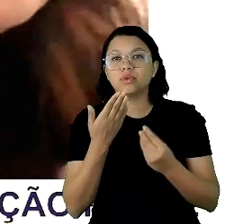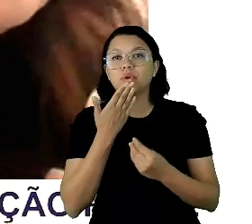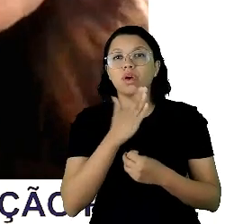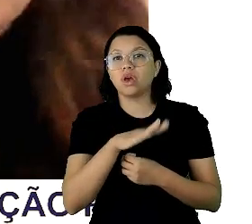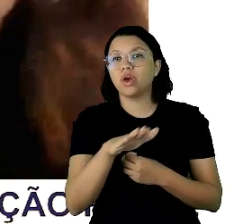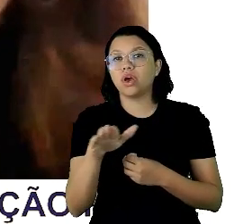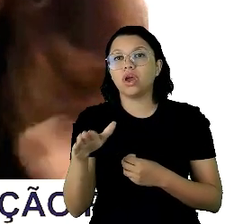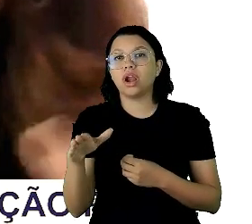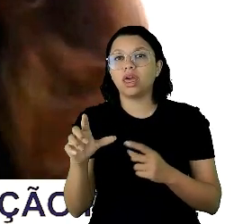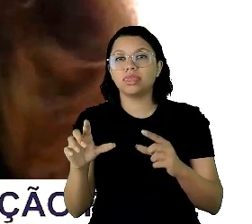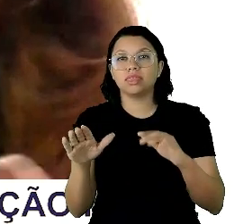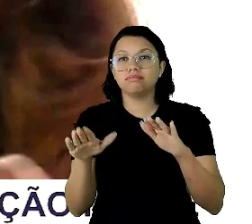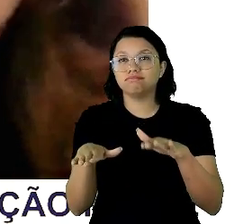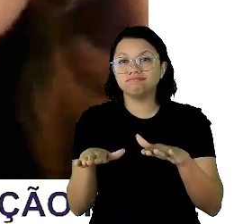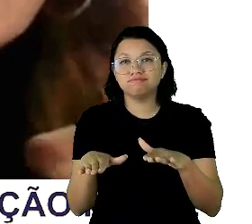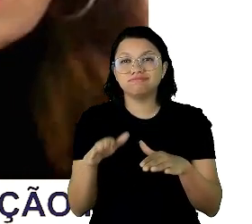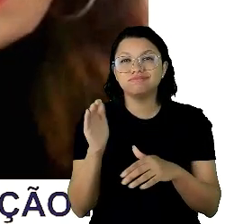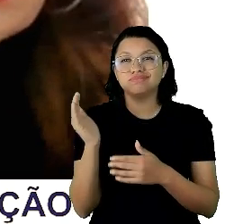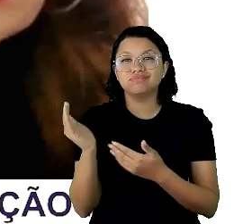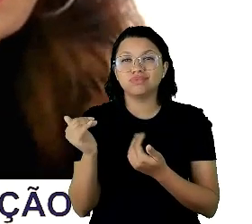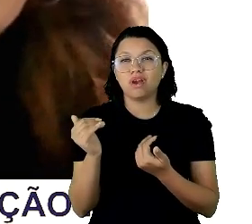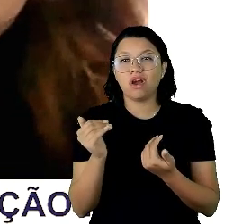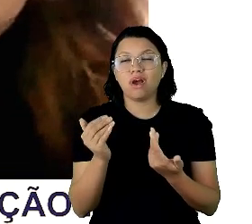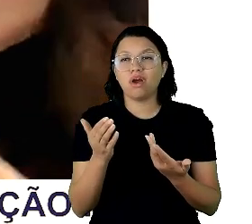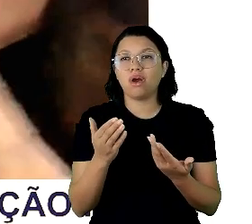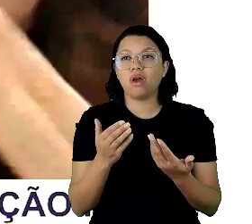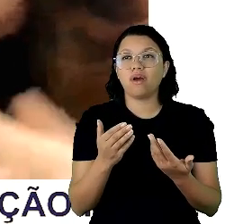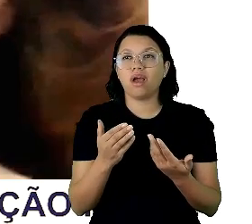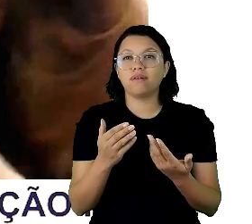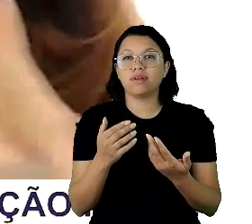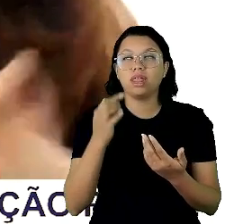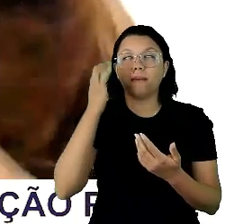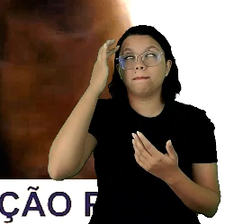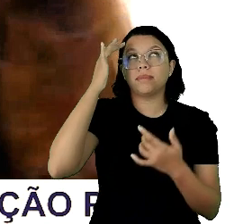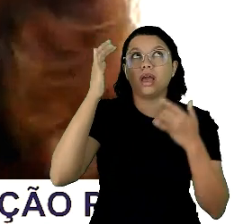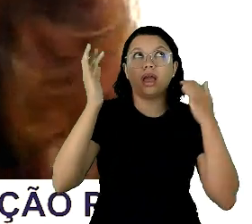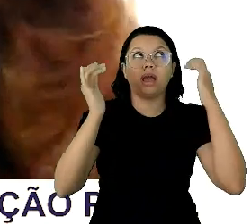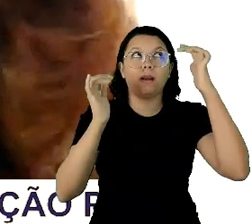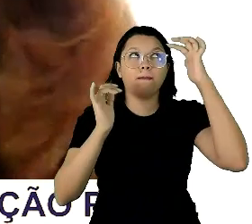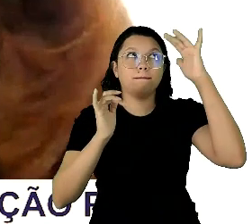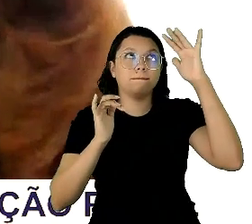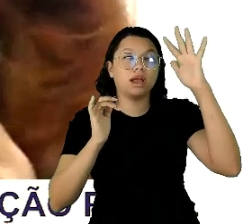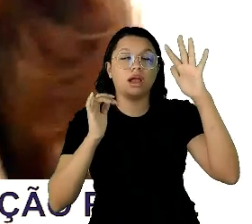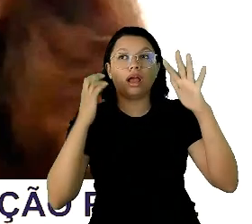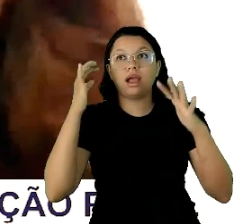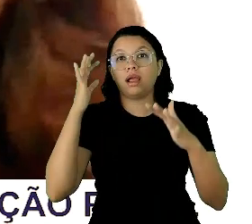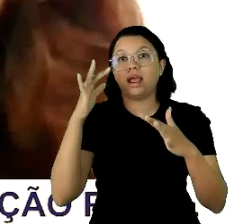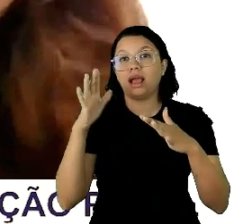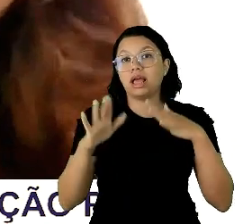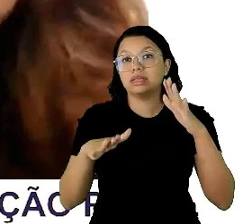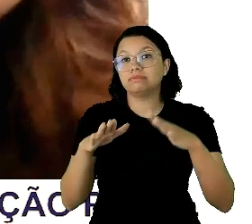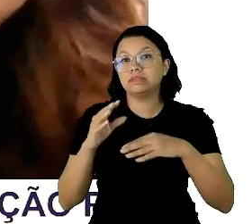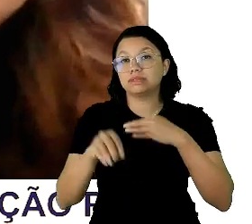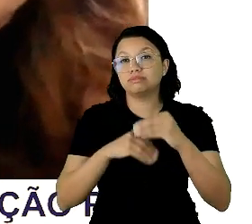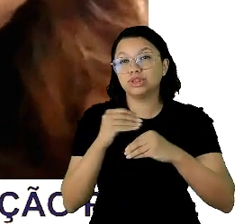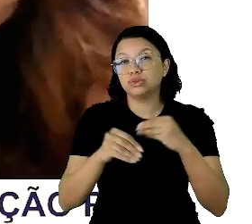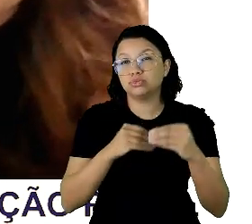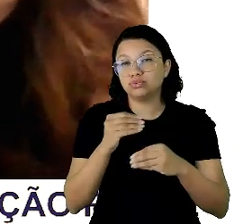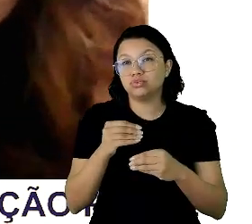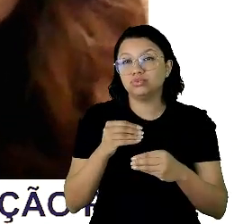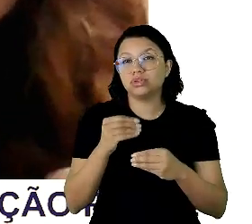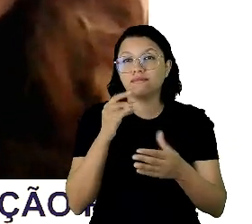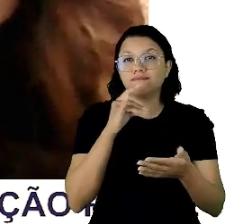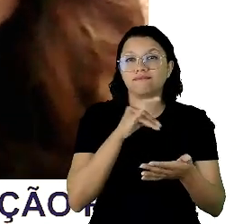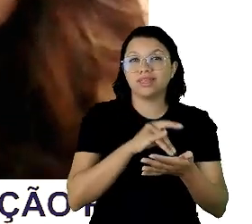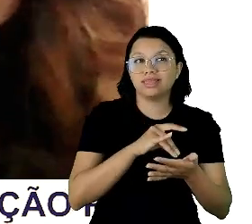têm uma noção de fantasia, né, às vezes uma mistura de fantasia com realidade. Então, acho que